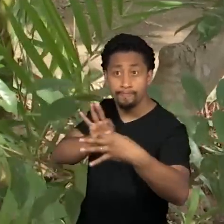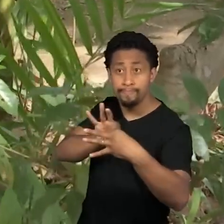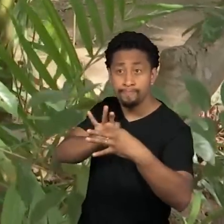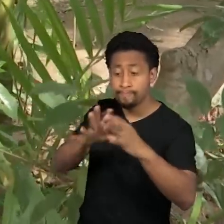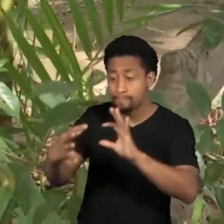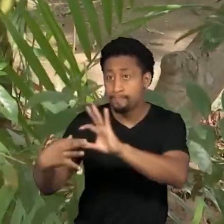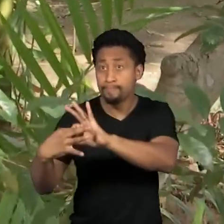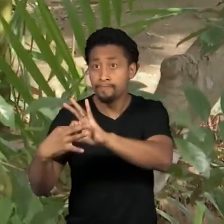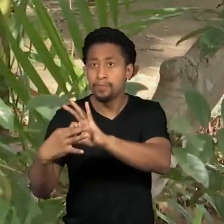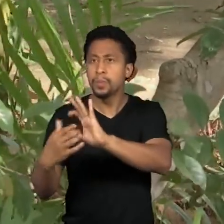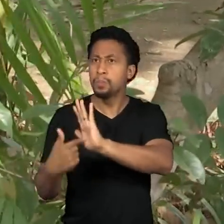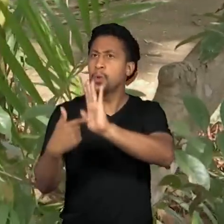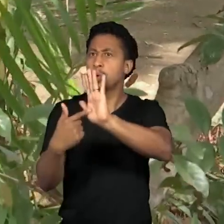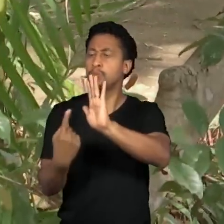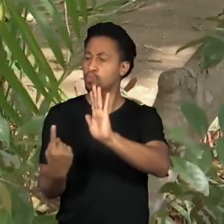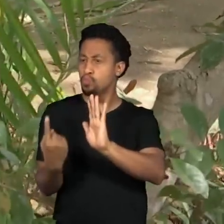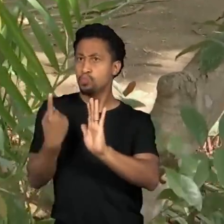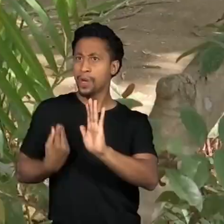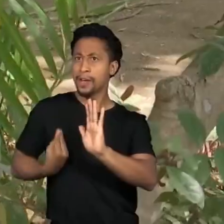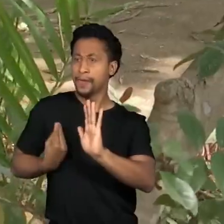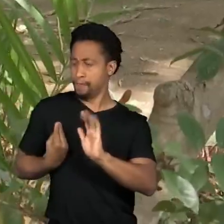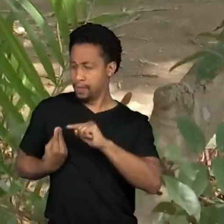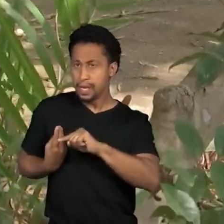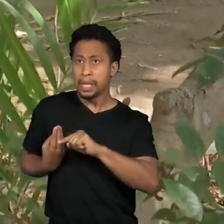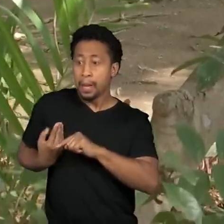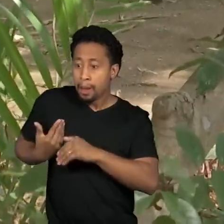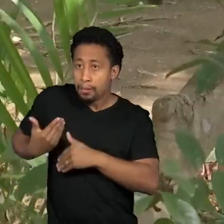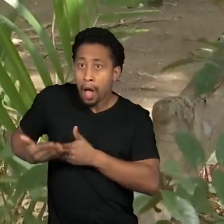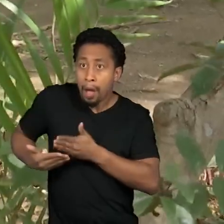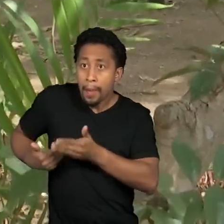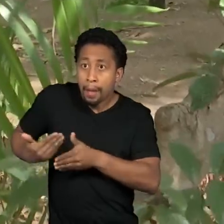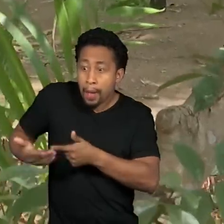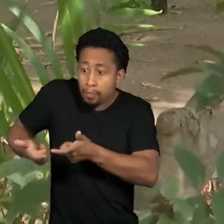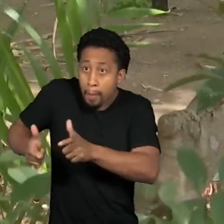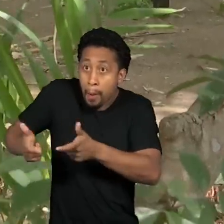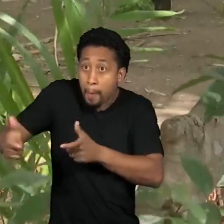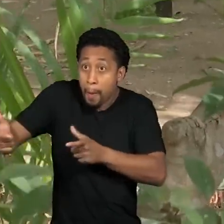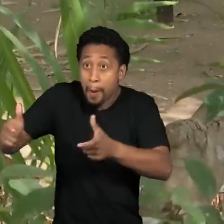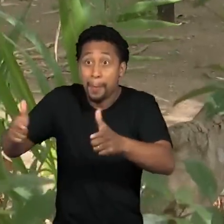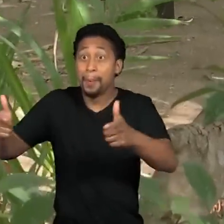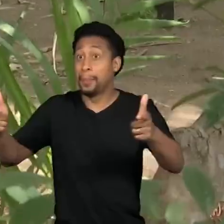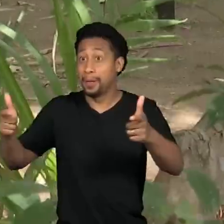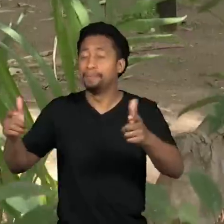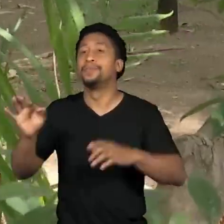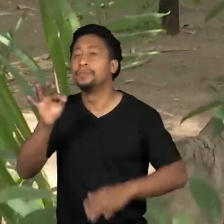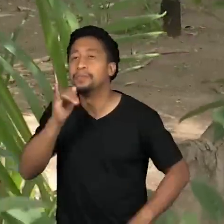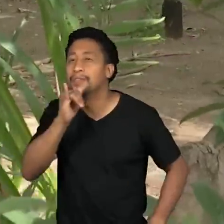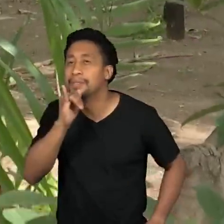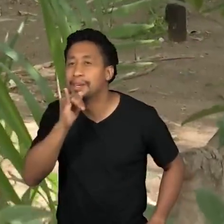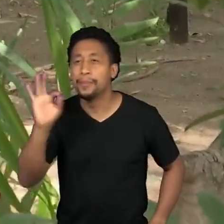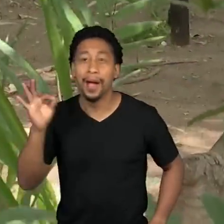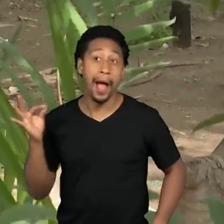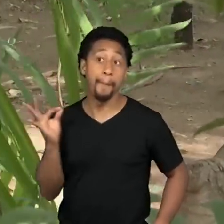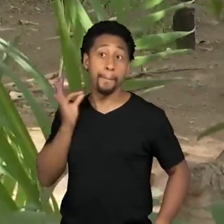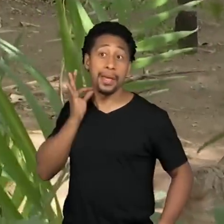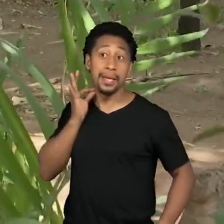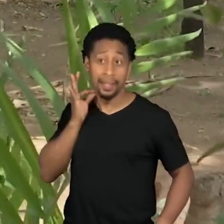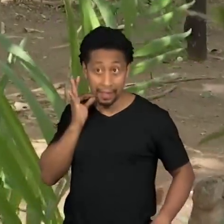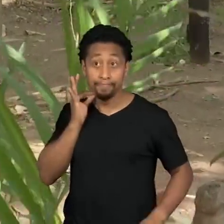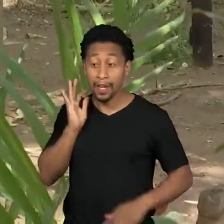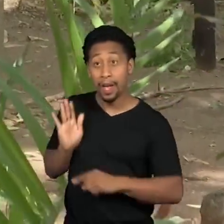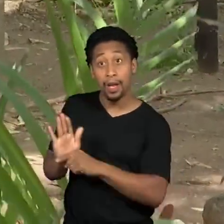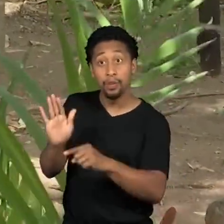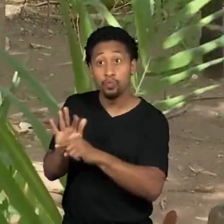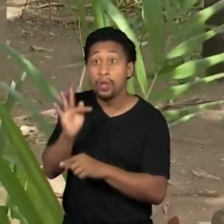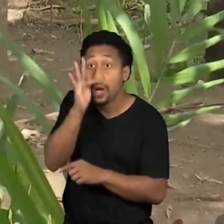uma vida torna possível a existência de outras. As abelhas do meliponário garantem a polinização das